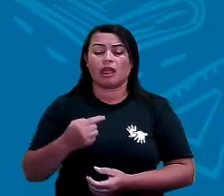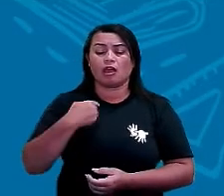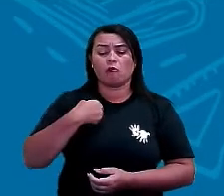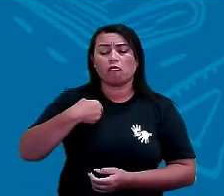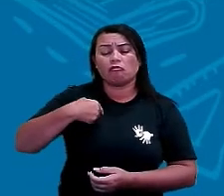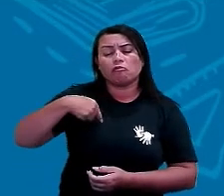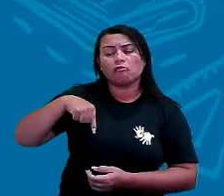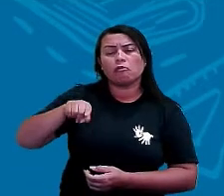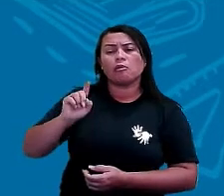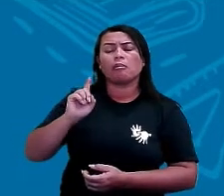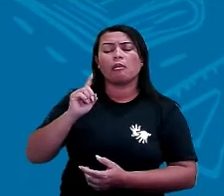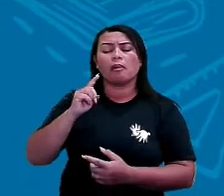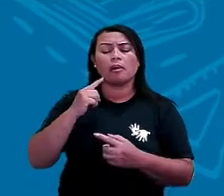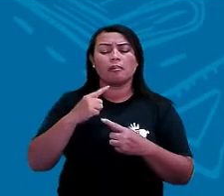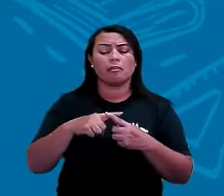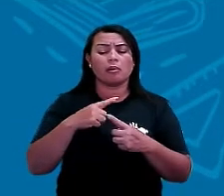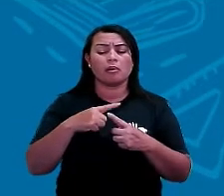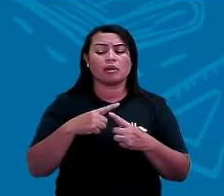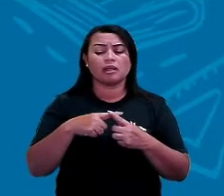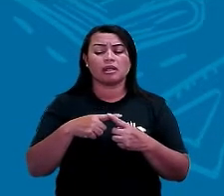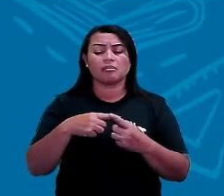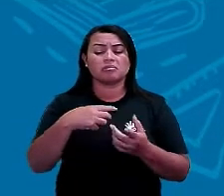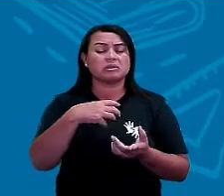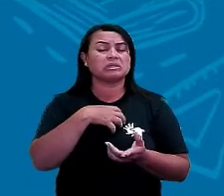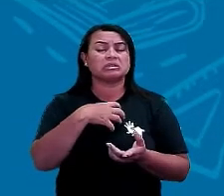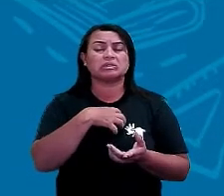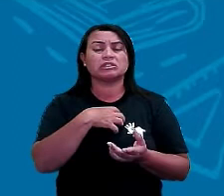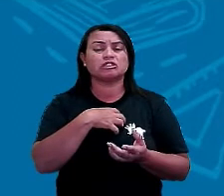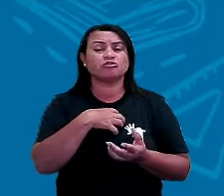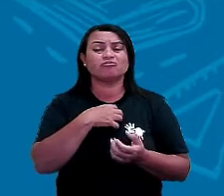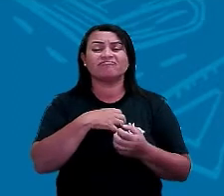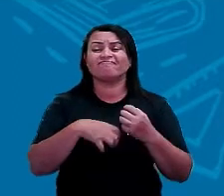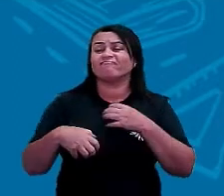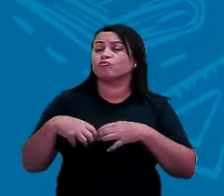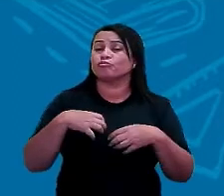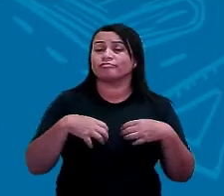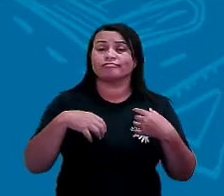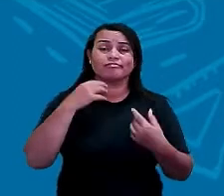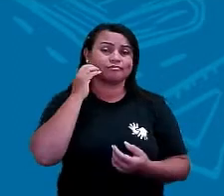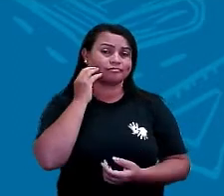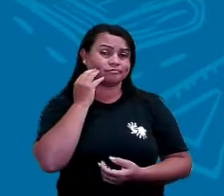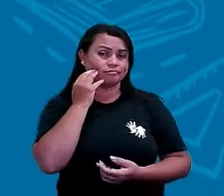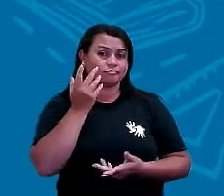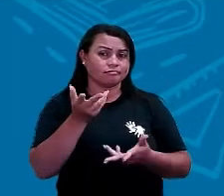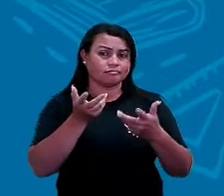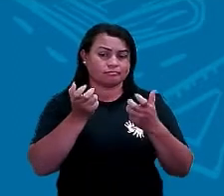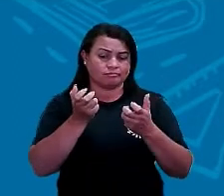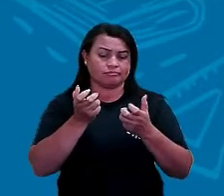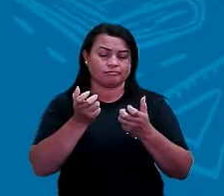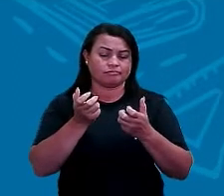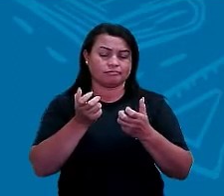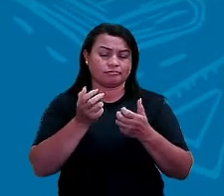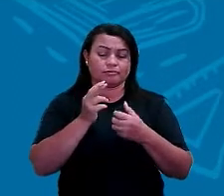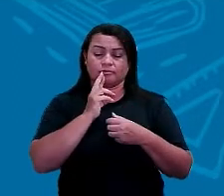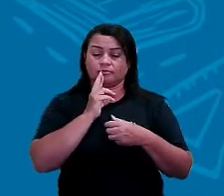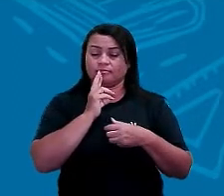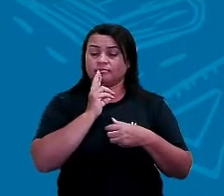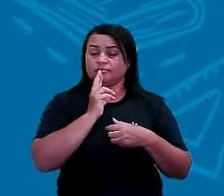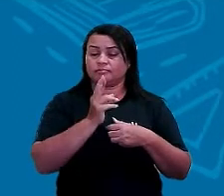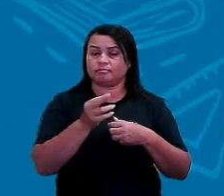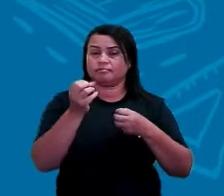fui embora porque não estava me sentindo bem. Perceberam que aí a gente deu uma resposta,